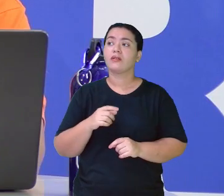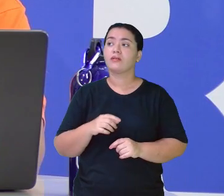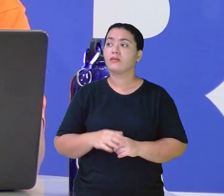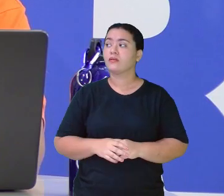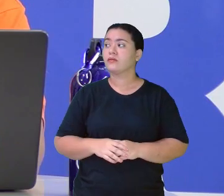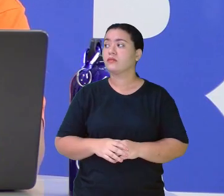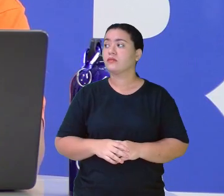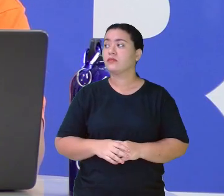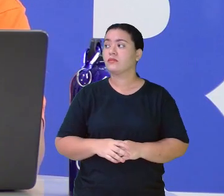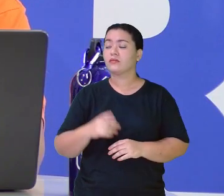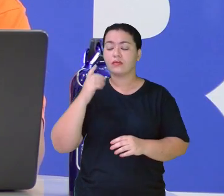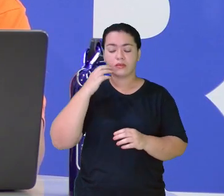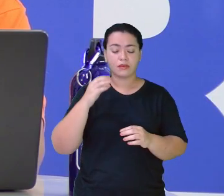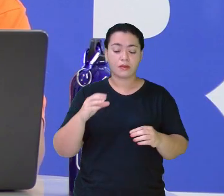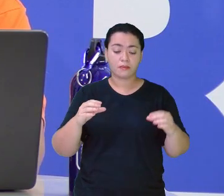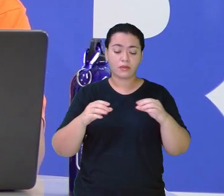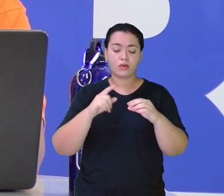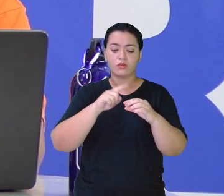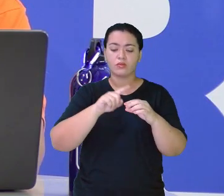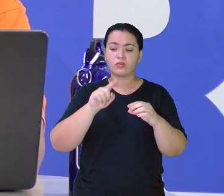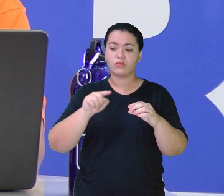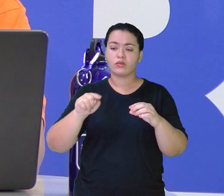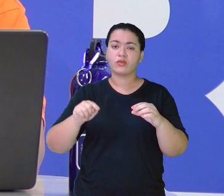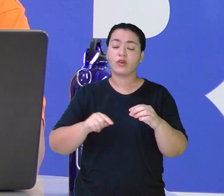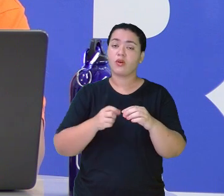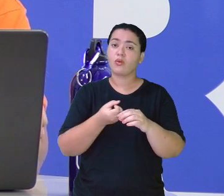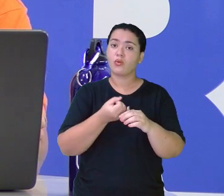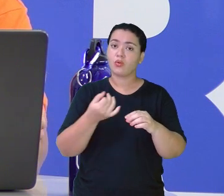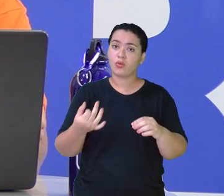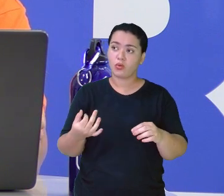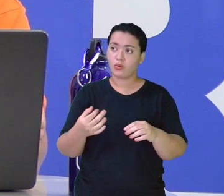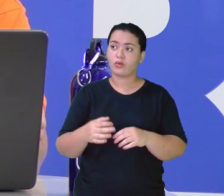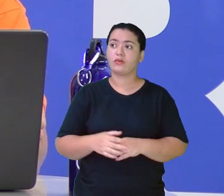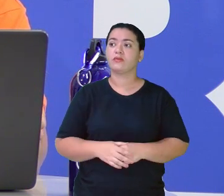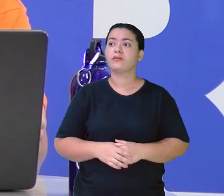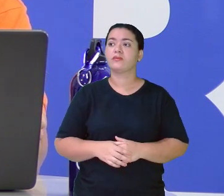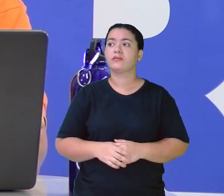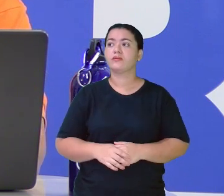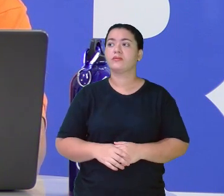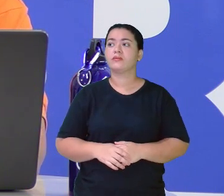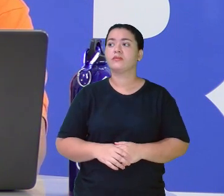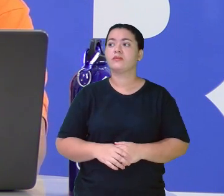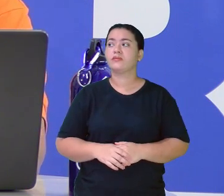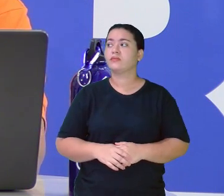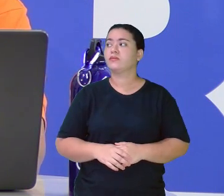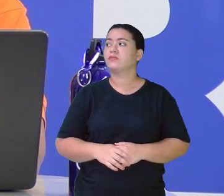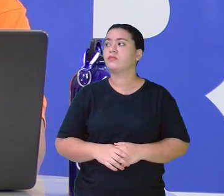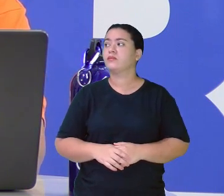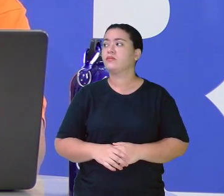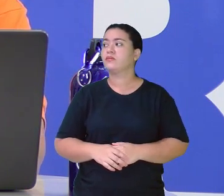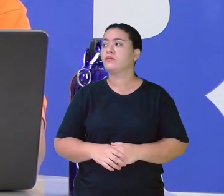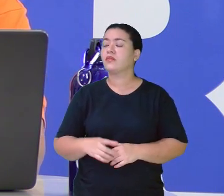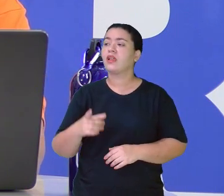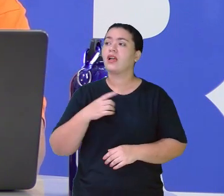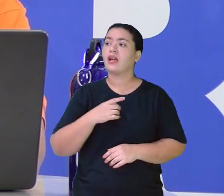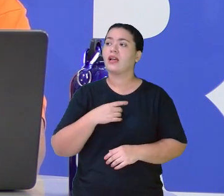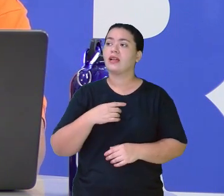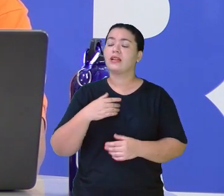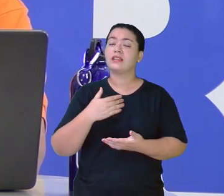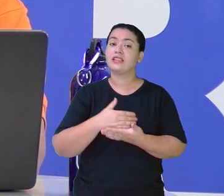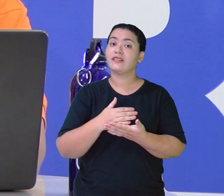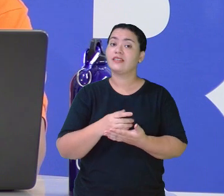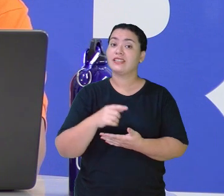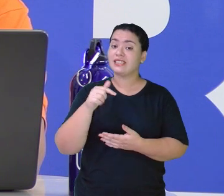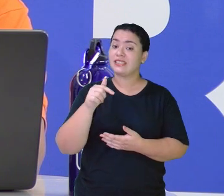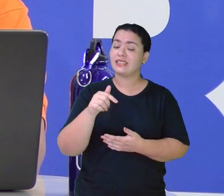pedacinho completando a pizza para poder contar todos os pedacinhos em que ela foi dividida. Ah, sim. E aí eles estão colocando muito que foi dividido em 7,